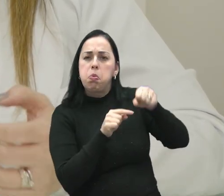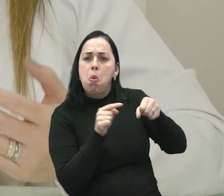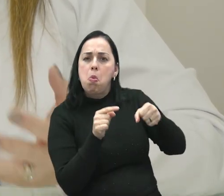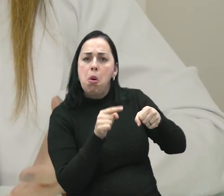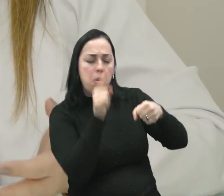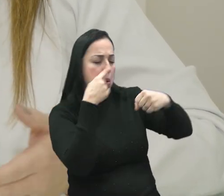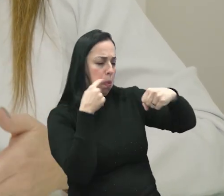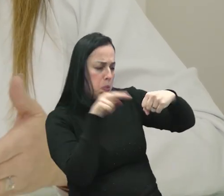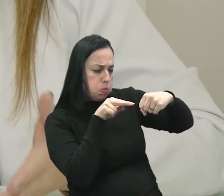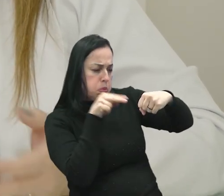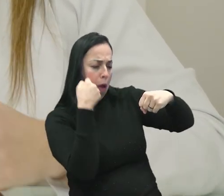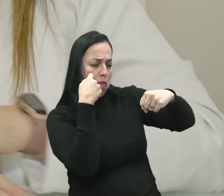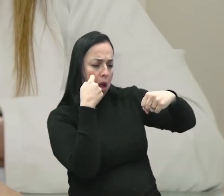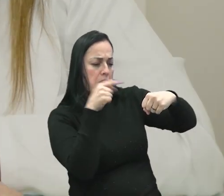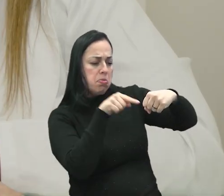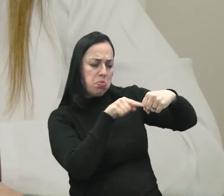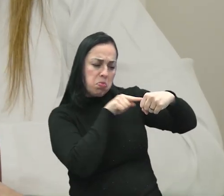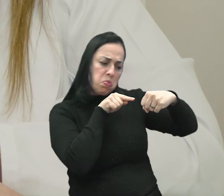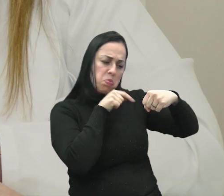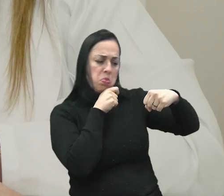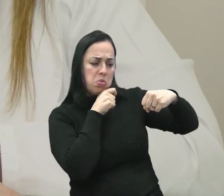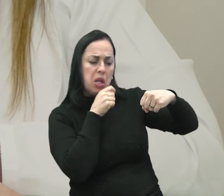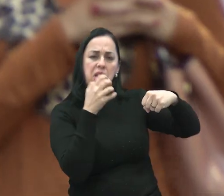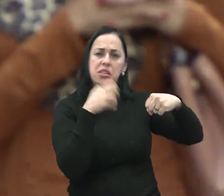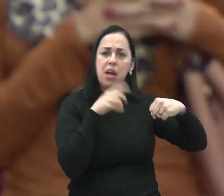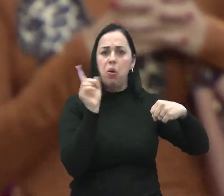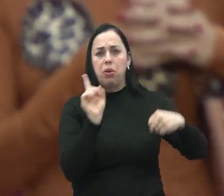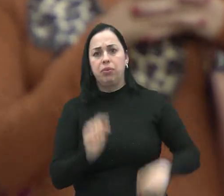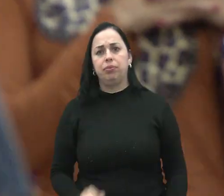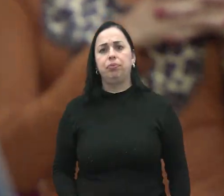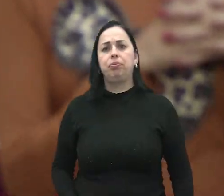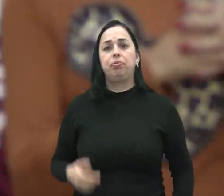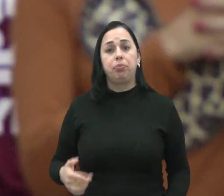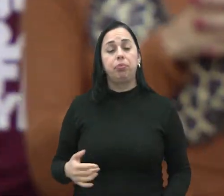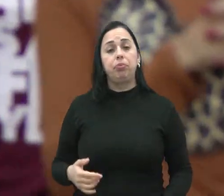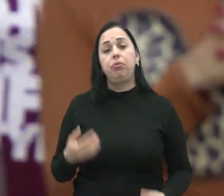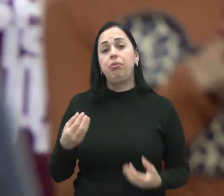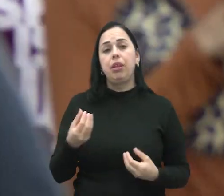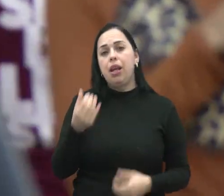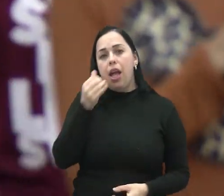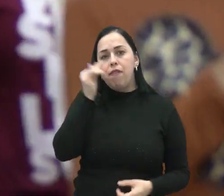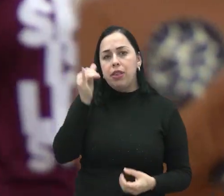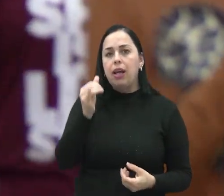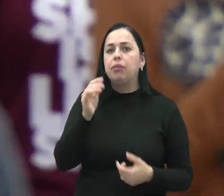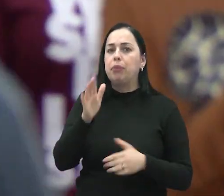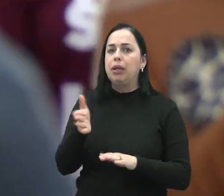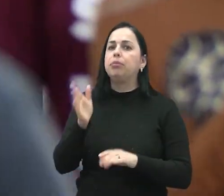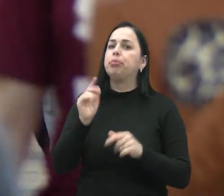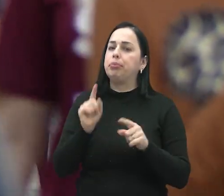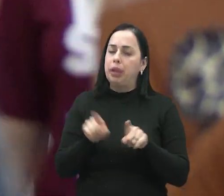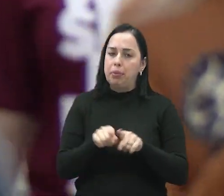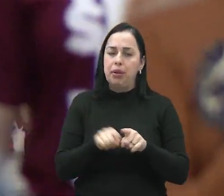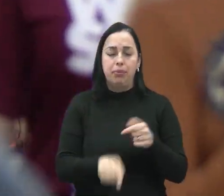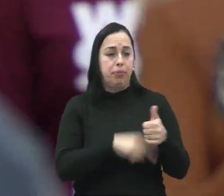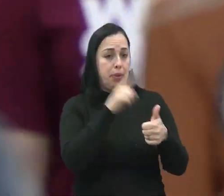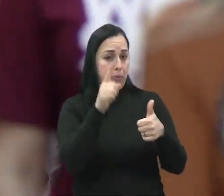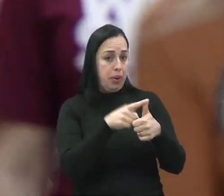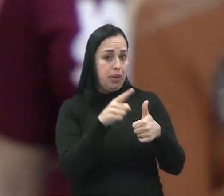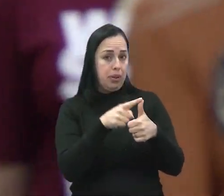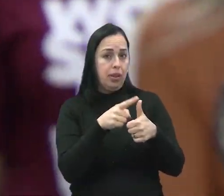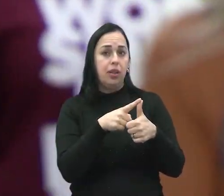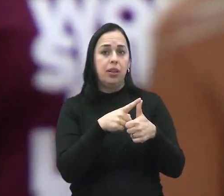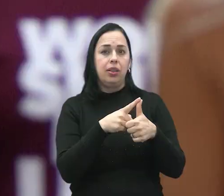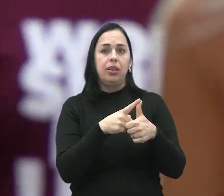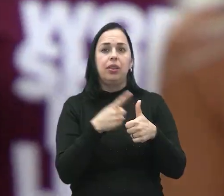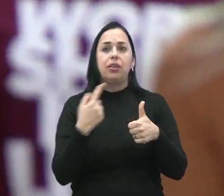que a gente tem uma ideia se tem alguma coisa mais séria acontecendo ou não. A prevenção da doença vem de múltiplos fatores. O principal